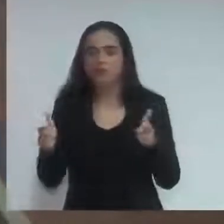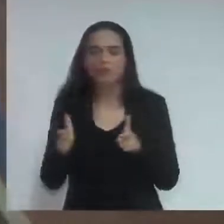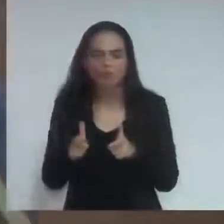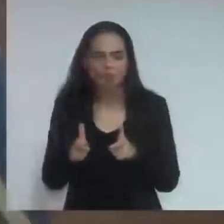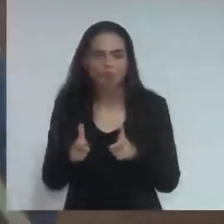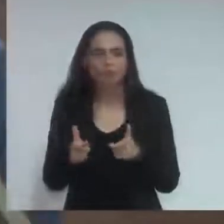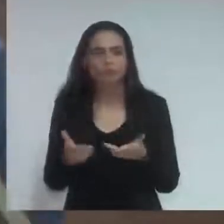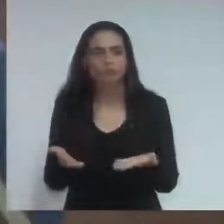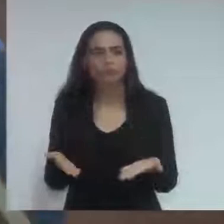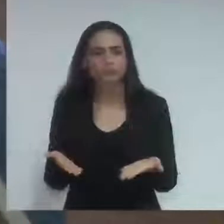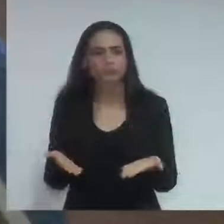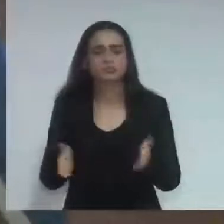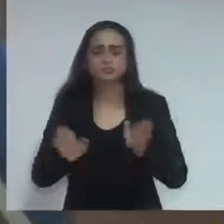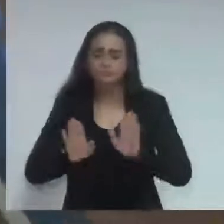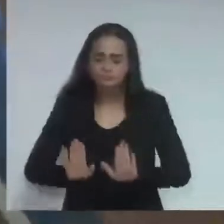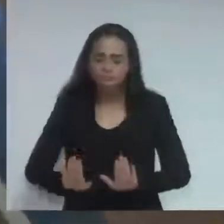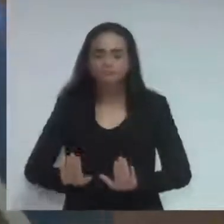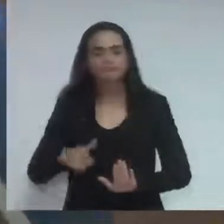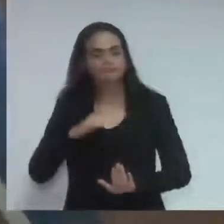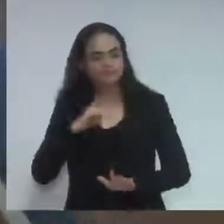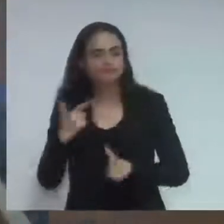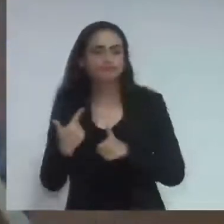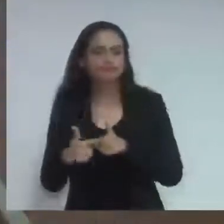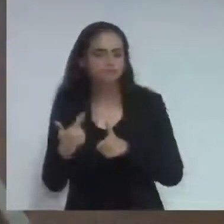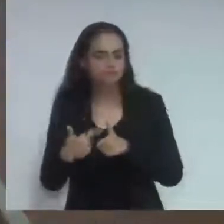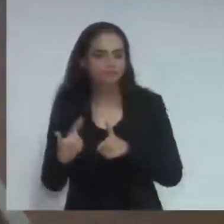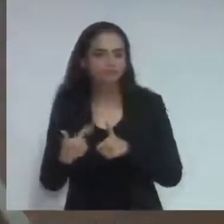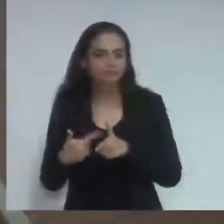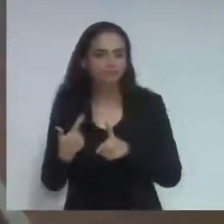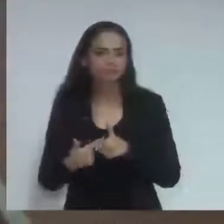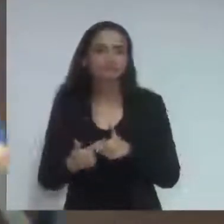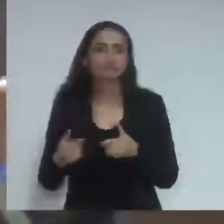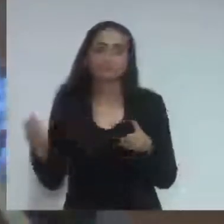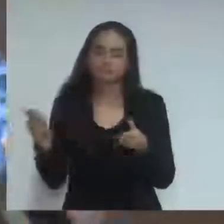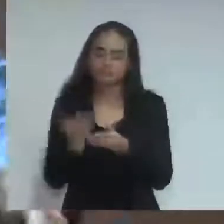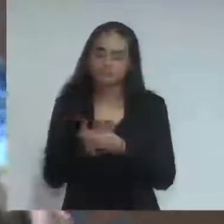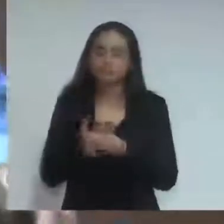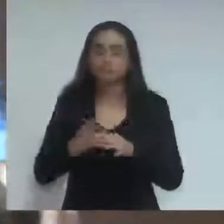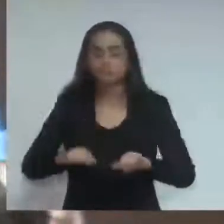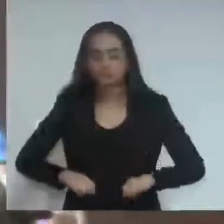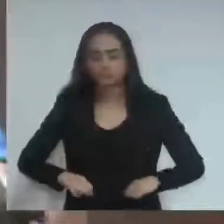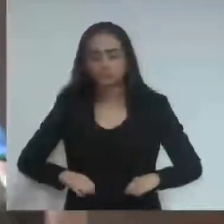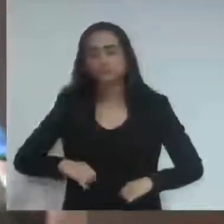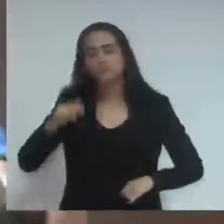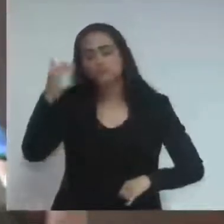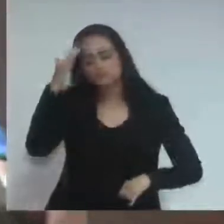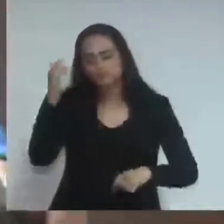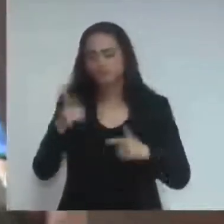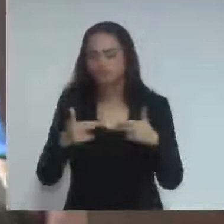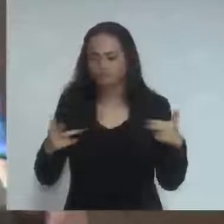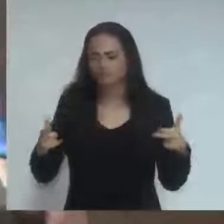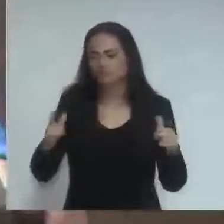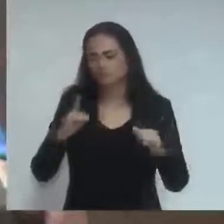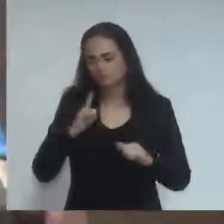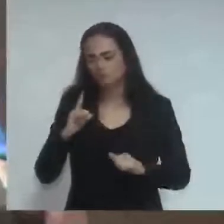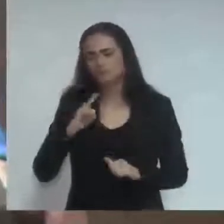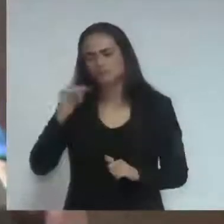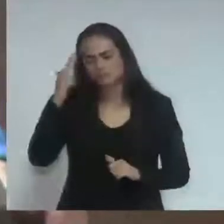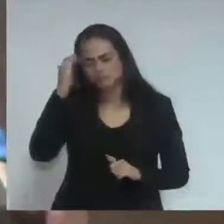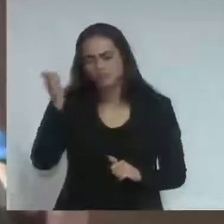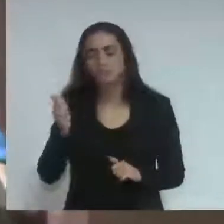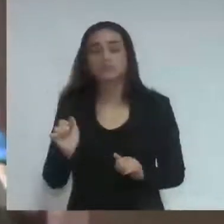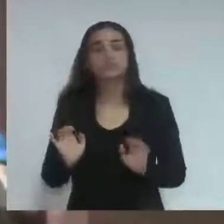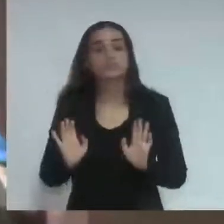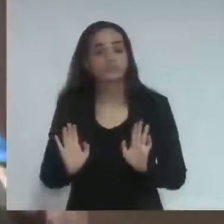Mas, no entanto, né, tive condenações, respondo processo, sei as condições que vivo. Mas, enfim, a gente sabe, eu